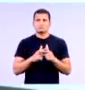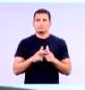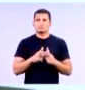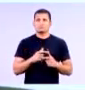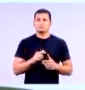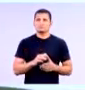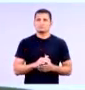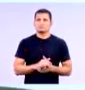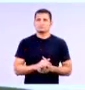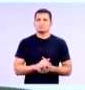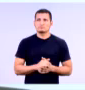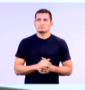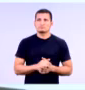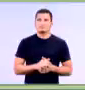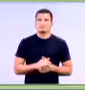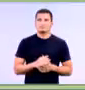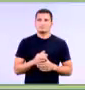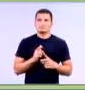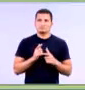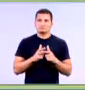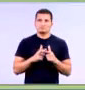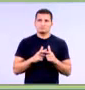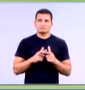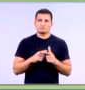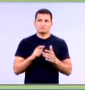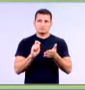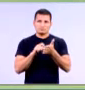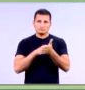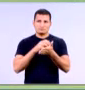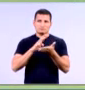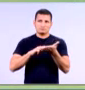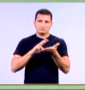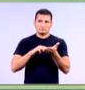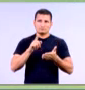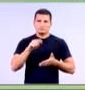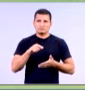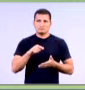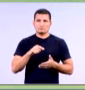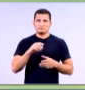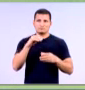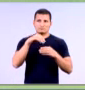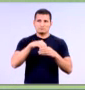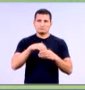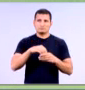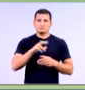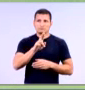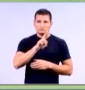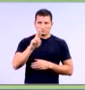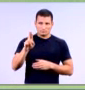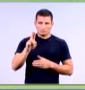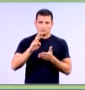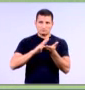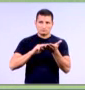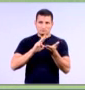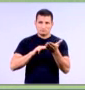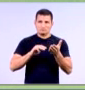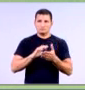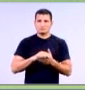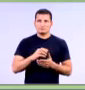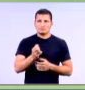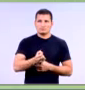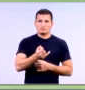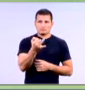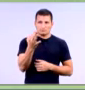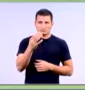Voltando, o método, a assinatura do método é composto pelo nome do método, é composto pela